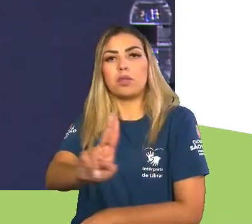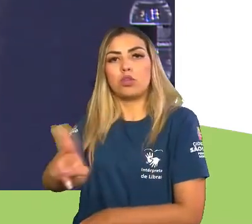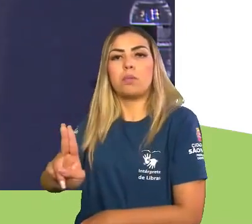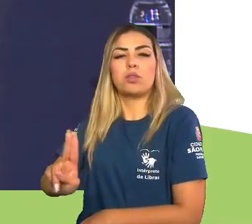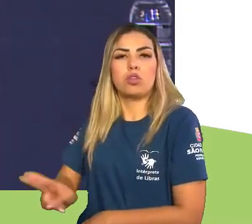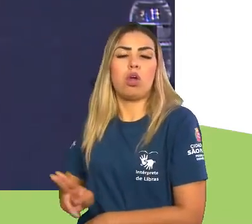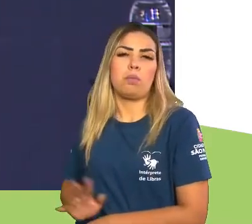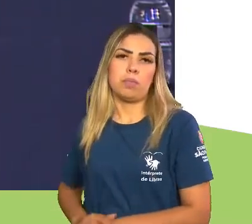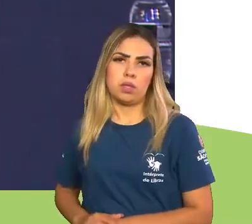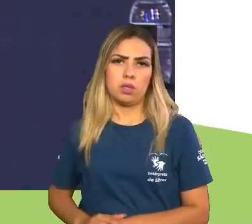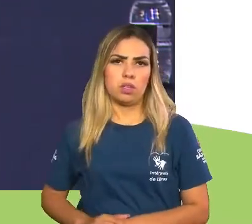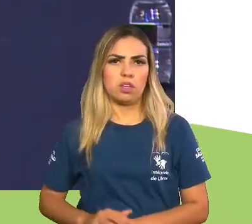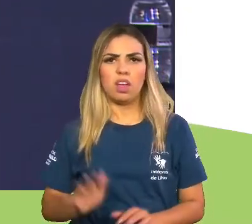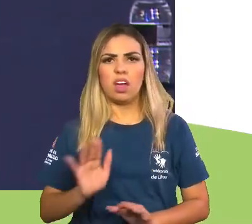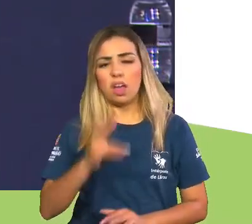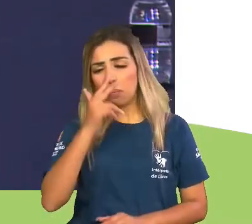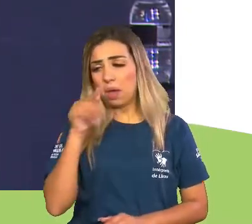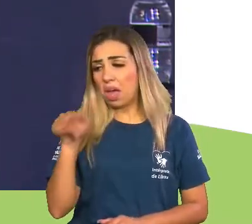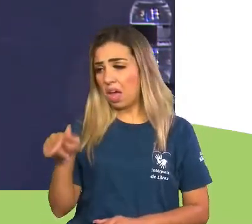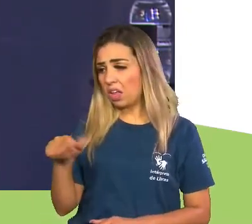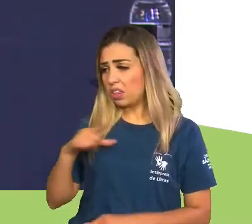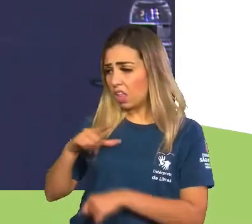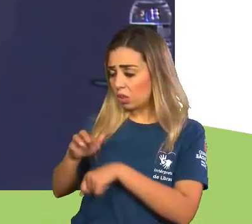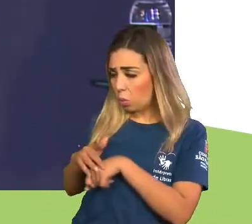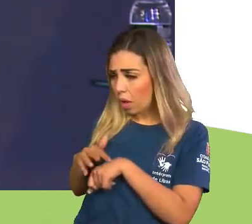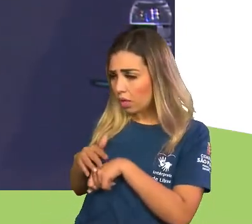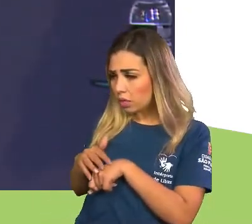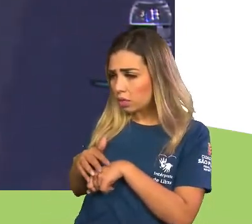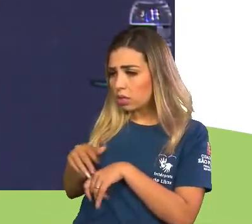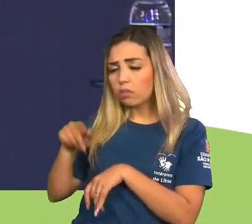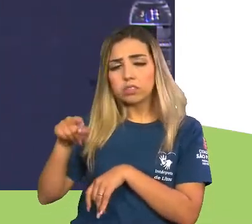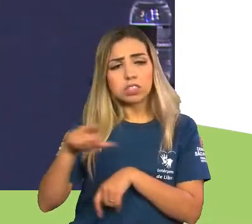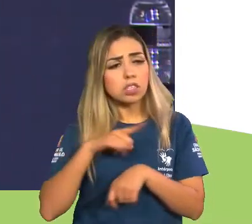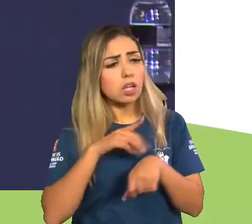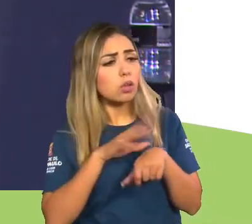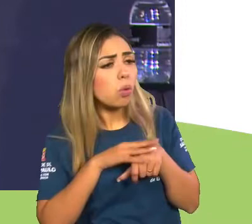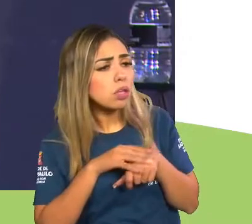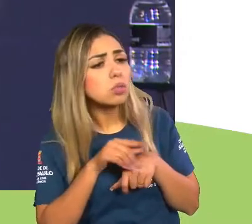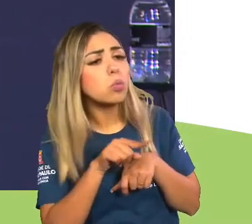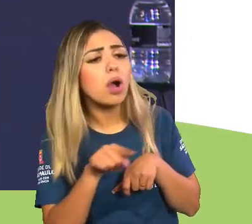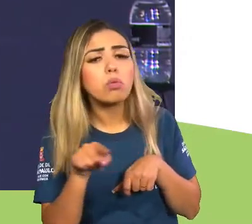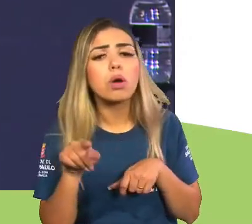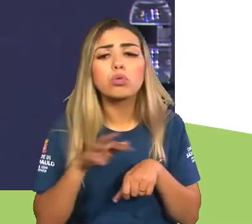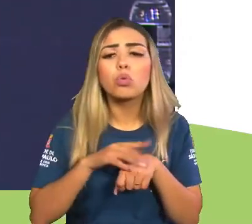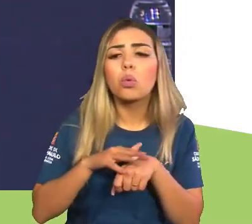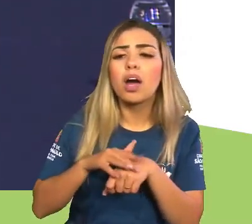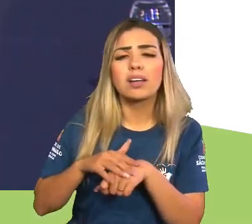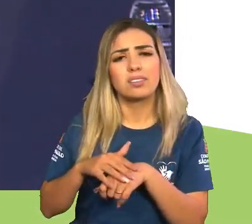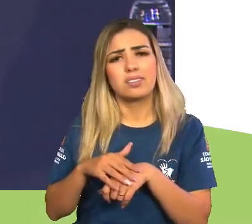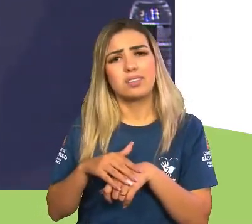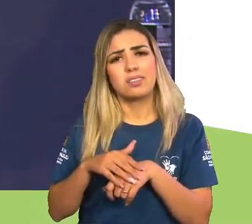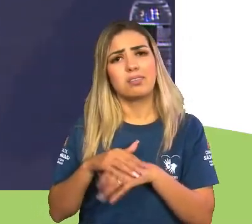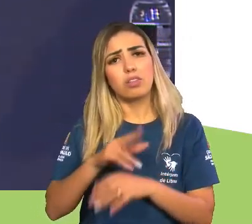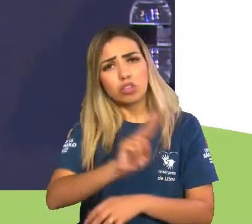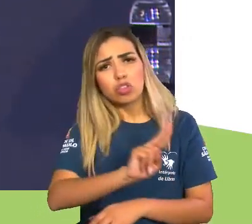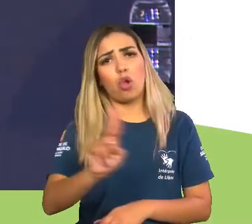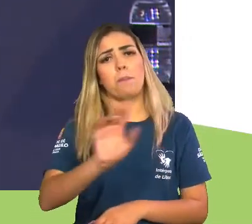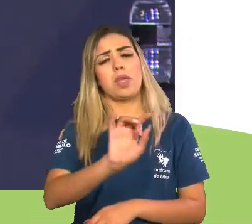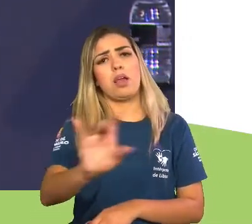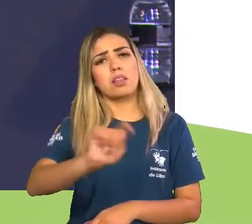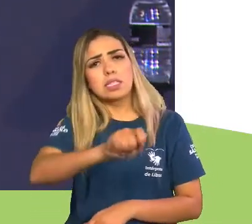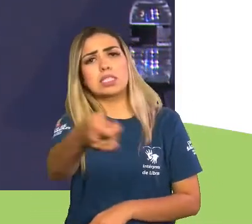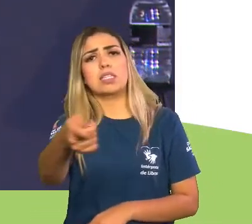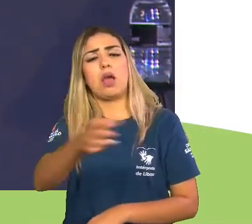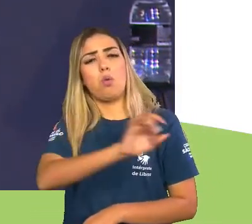que ser tratado, e não quem tem a doença tal, quem tem coração. E isso a gente sabe, e todo mundo já sabe disso. Mas